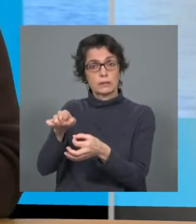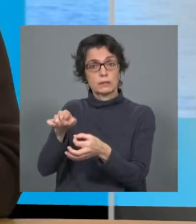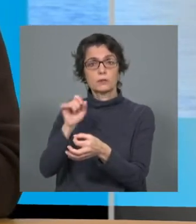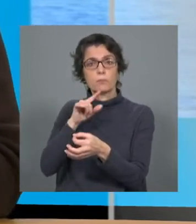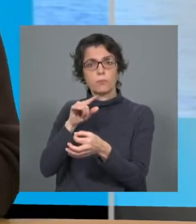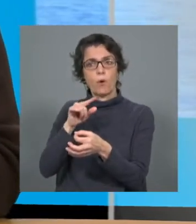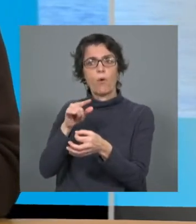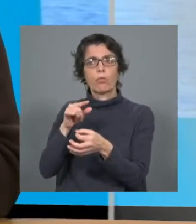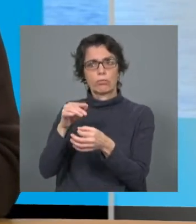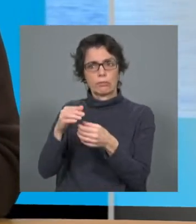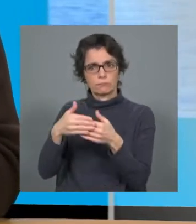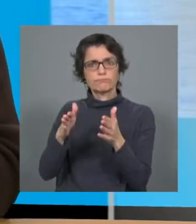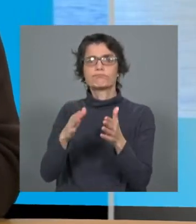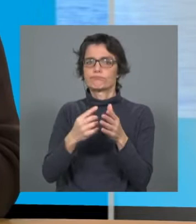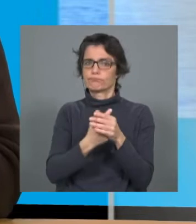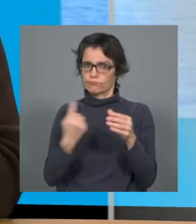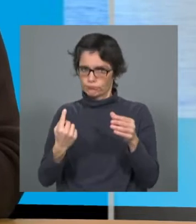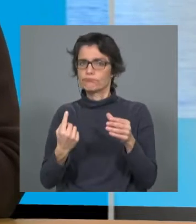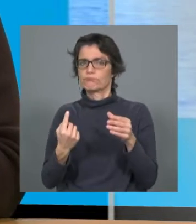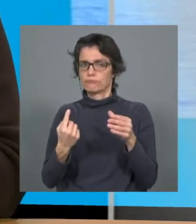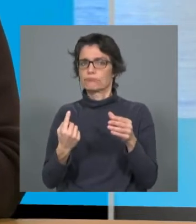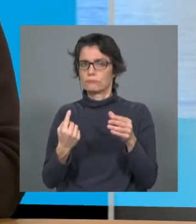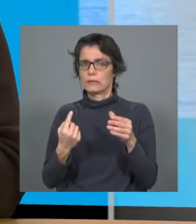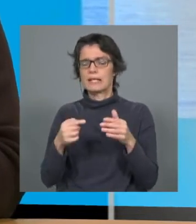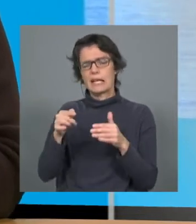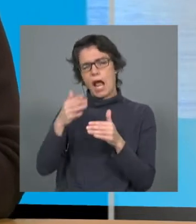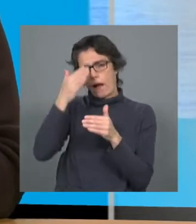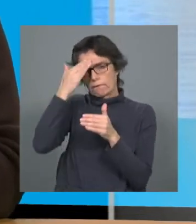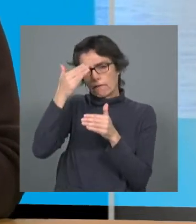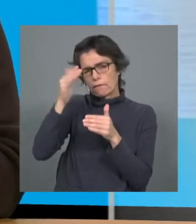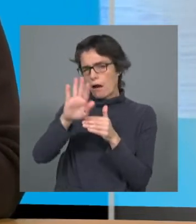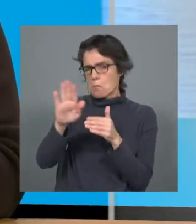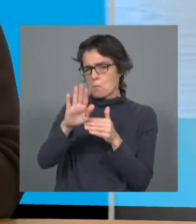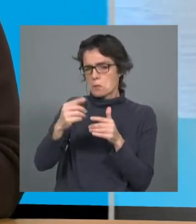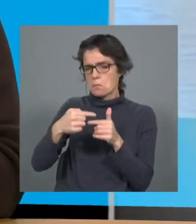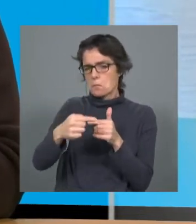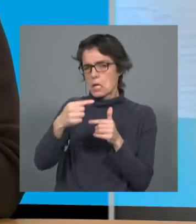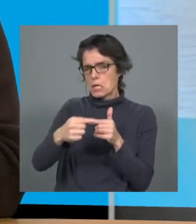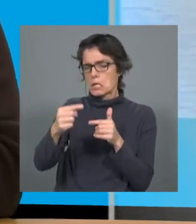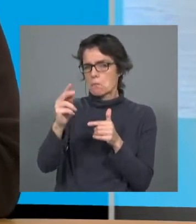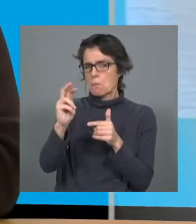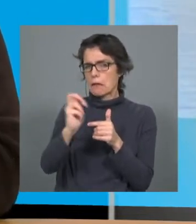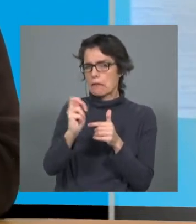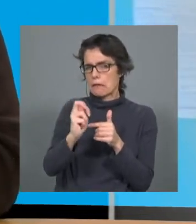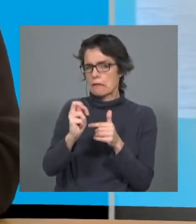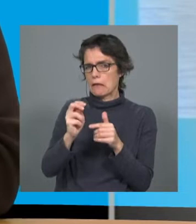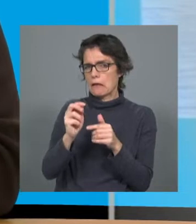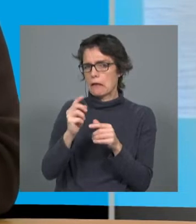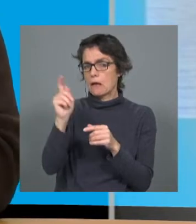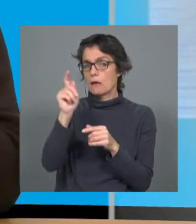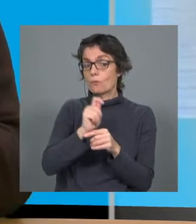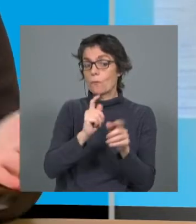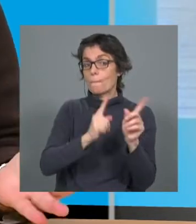desconfinar e prevê que só se chega aí na terceira semana de março. Mas foi um